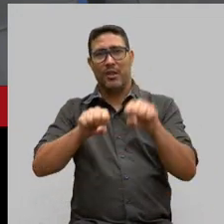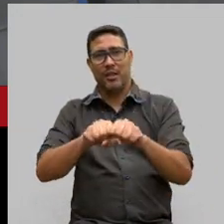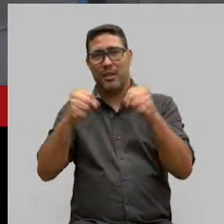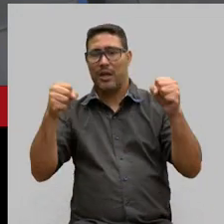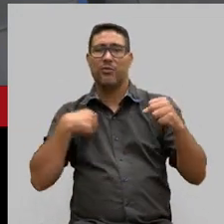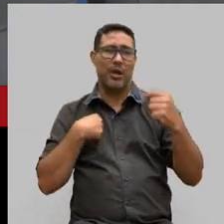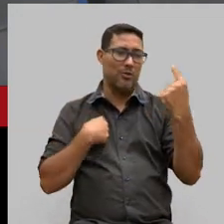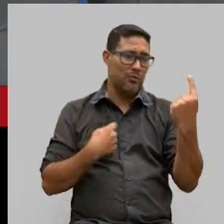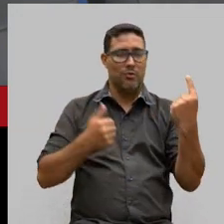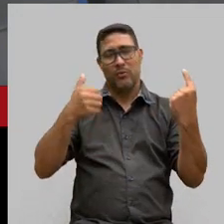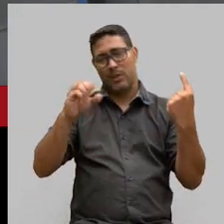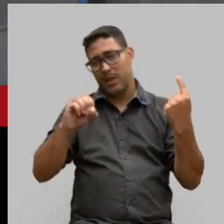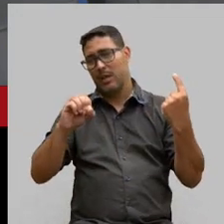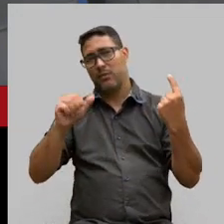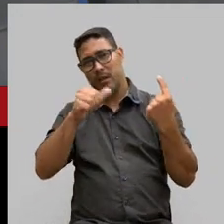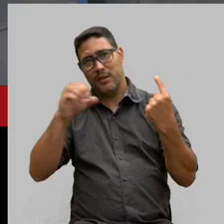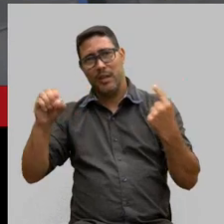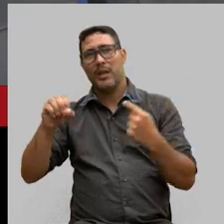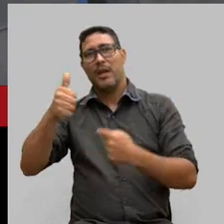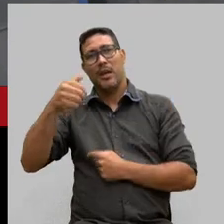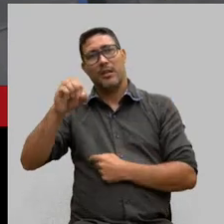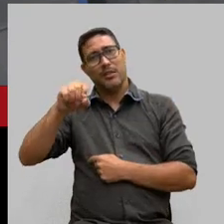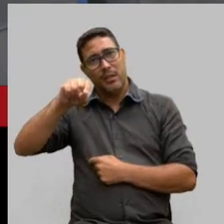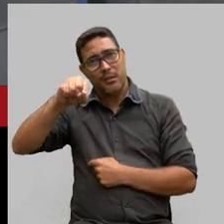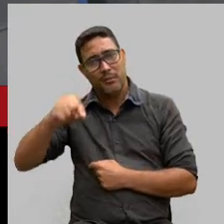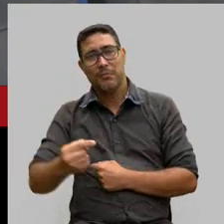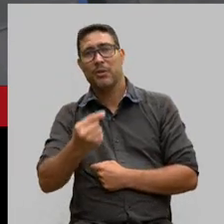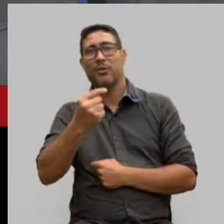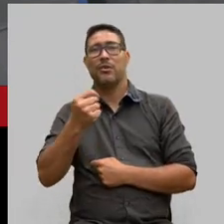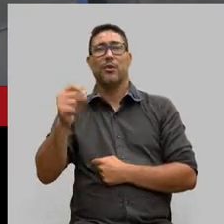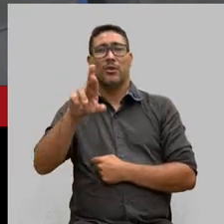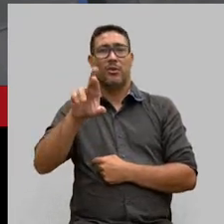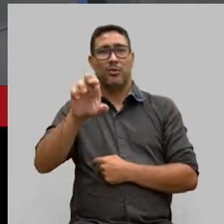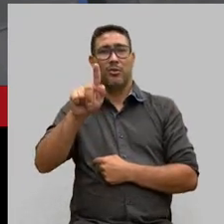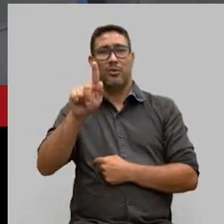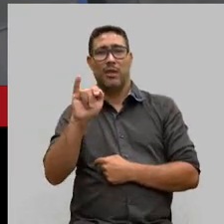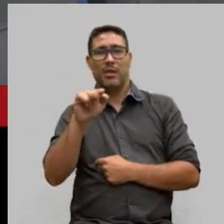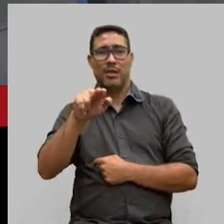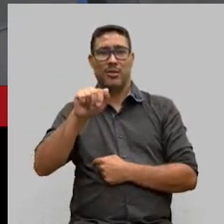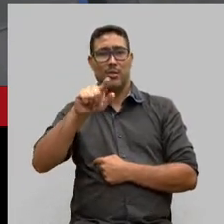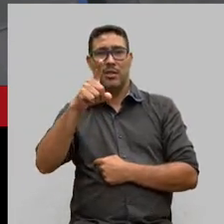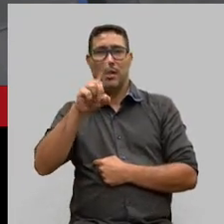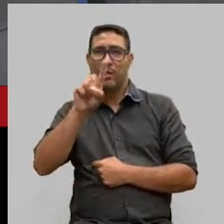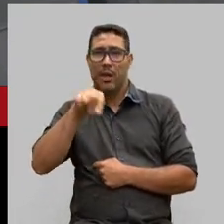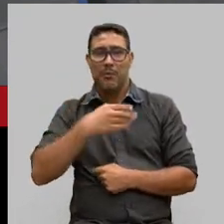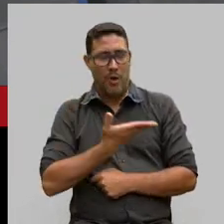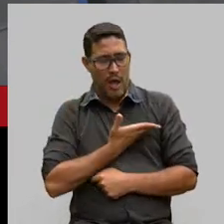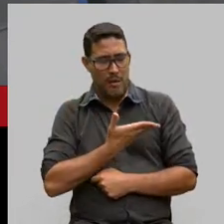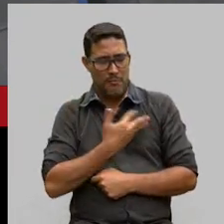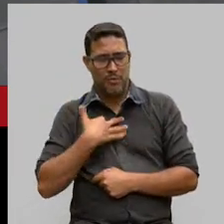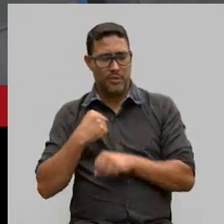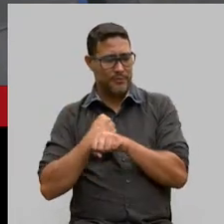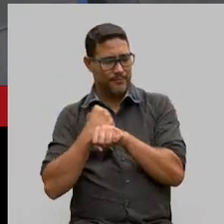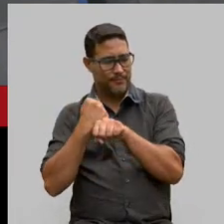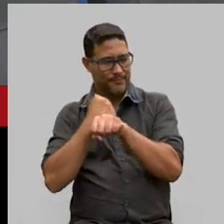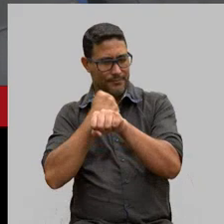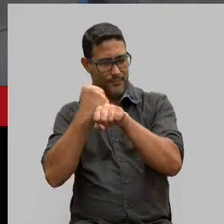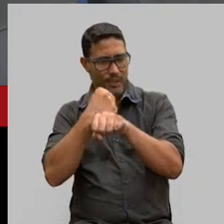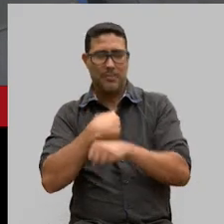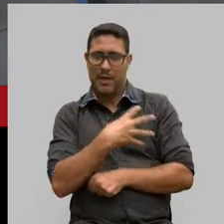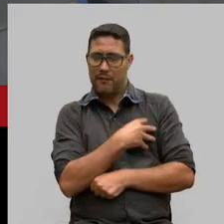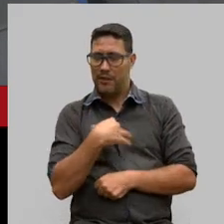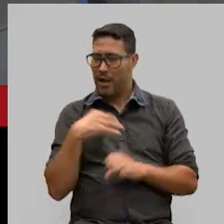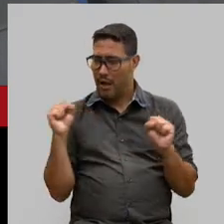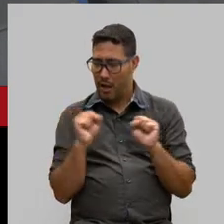100 é 10.000 essa bancada O Reginaldo é meu amigo há muitas décadas minha filha ama esse homem e